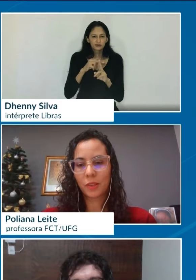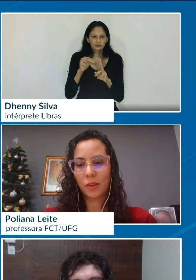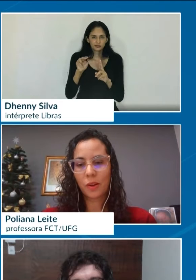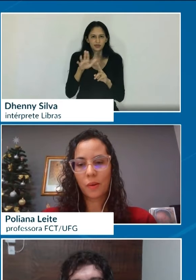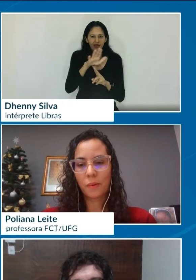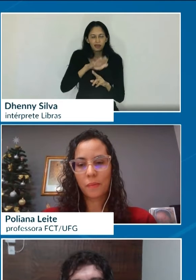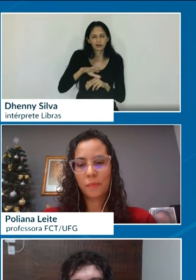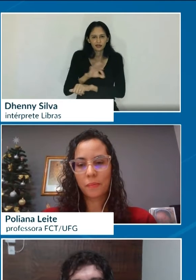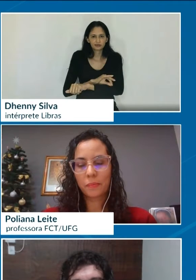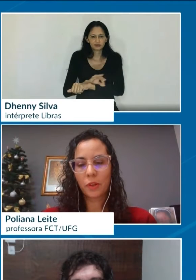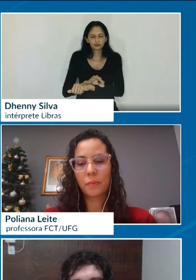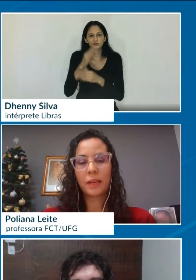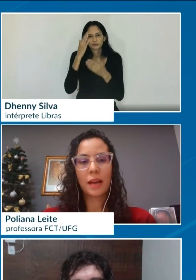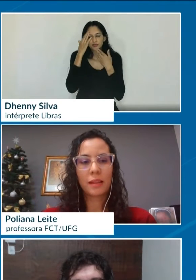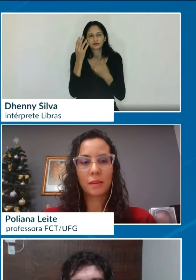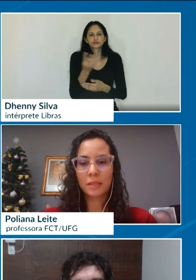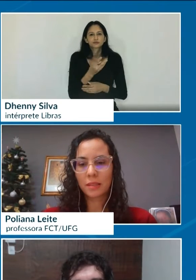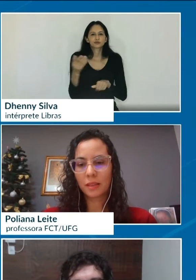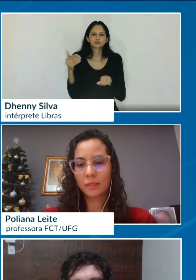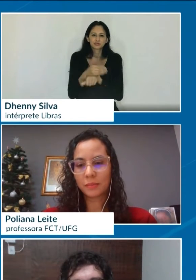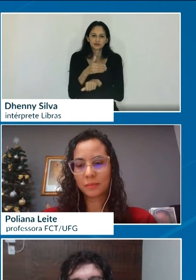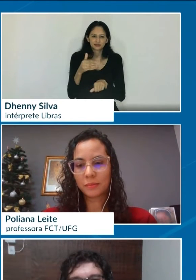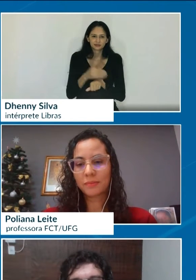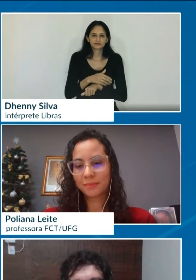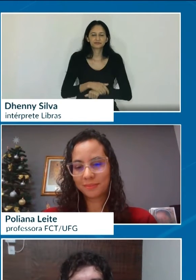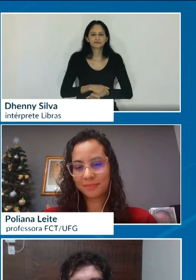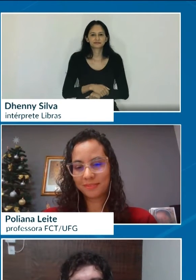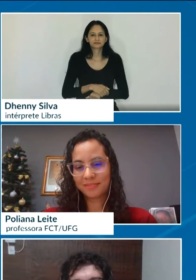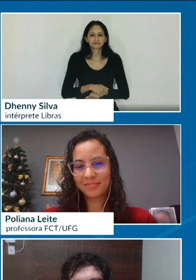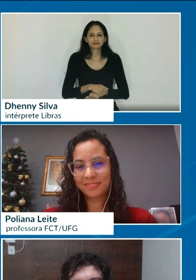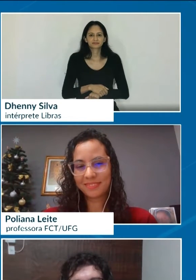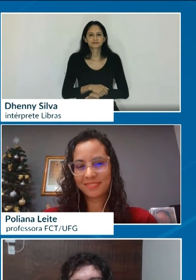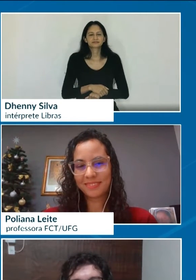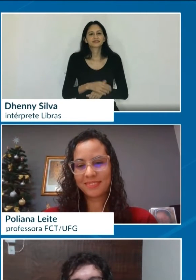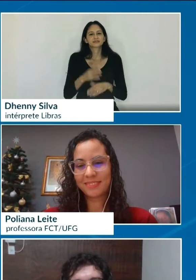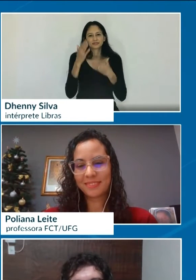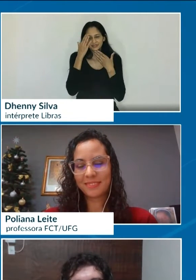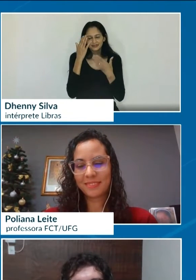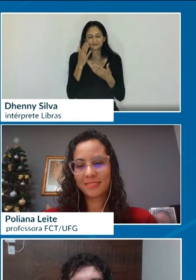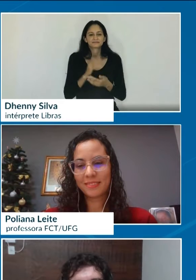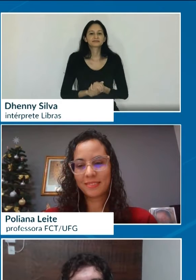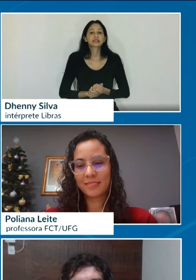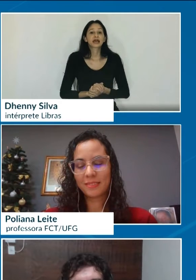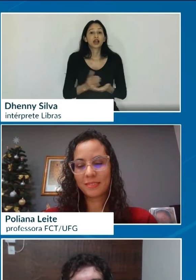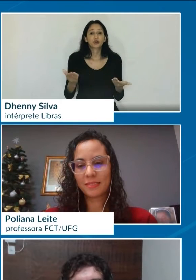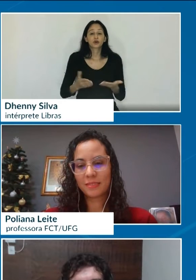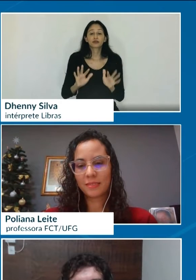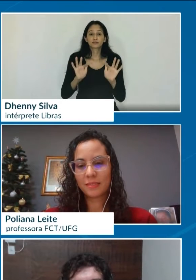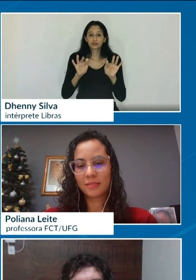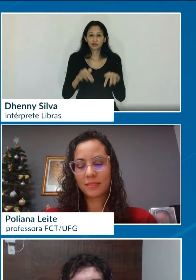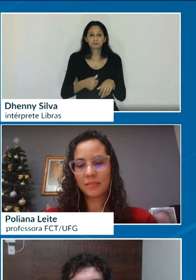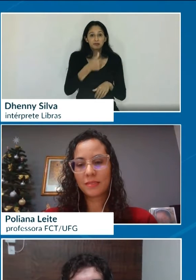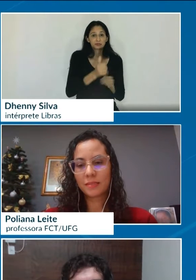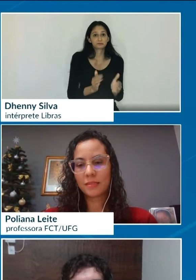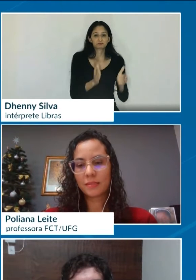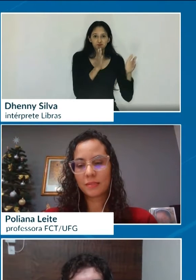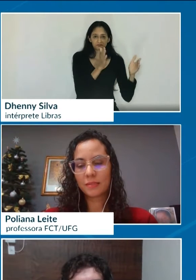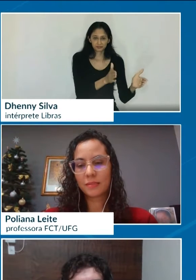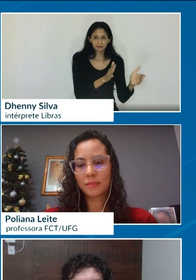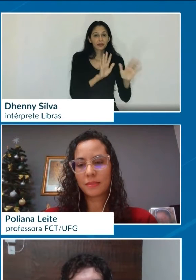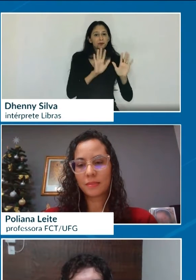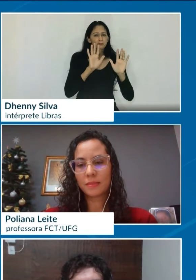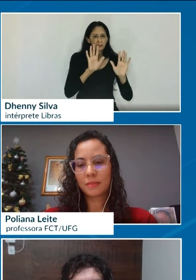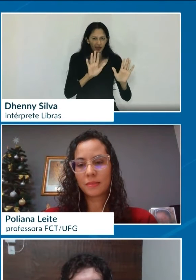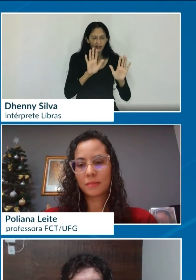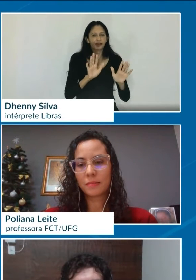UFG nesta tarde. Nós estamos encerrando, eu que agradeço. Nós estamos encerrando aqui o nosso primeiro bloco, mas